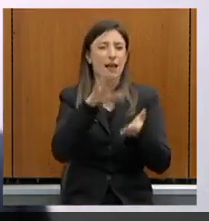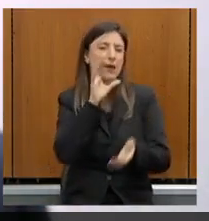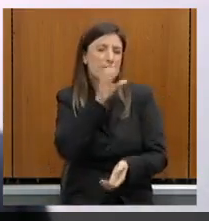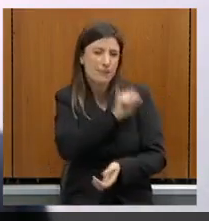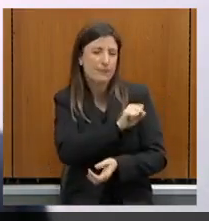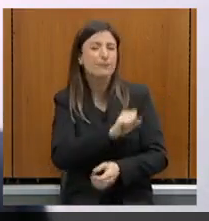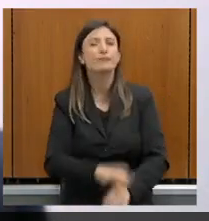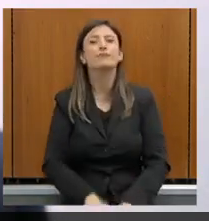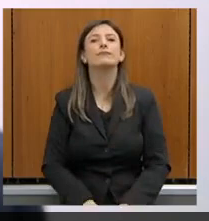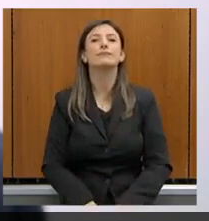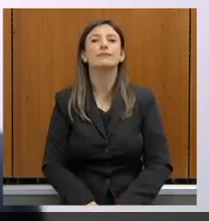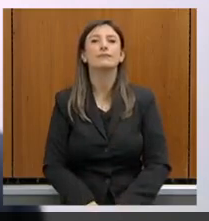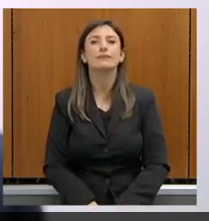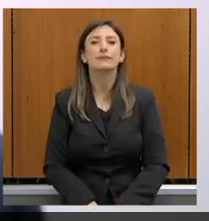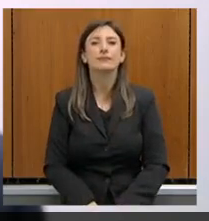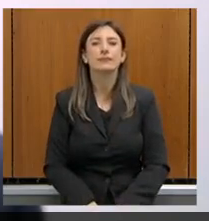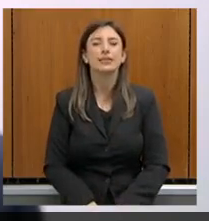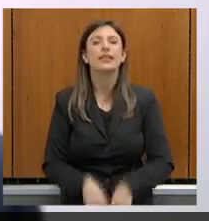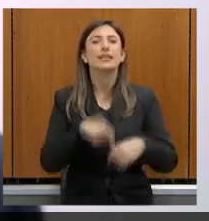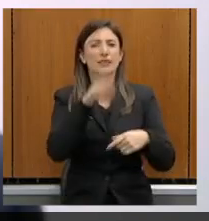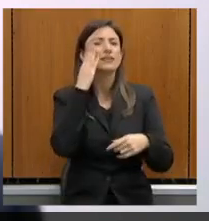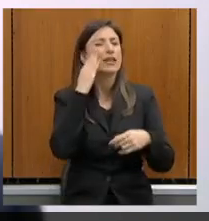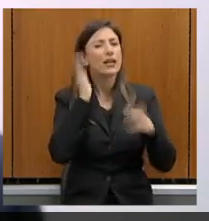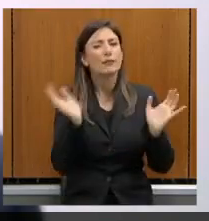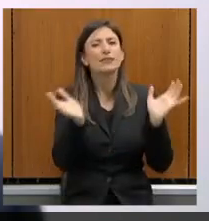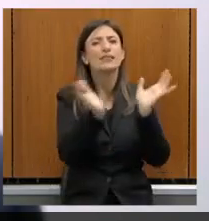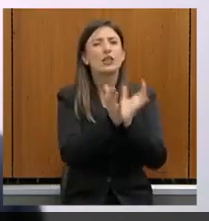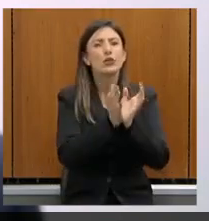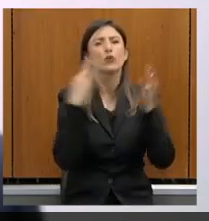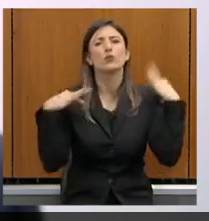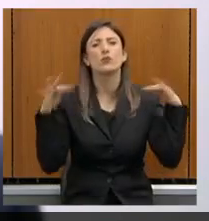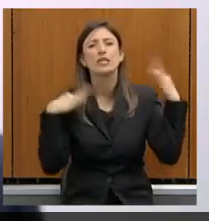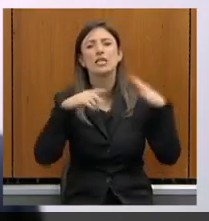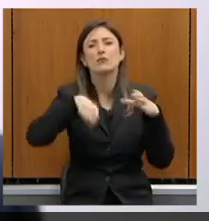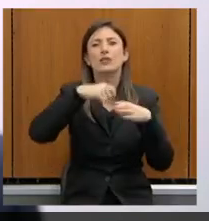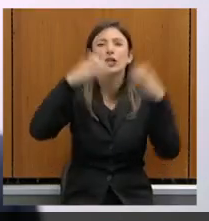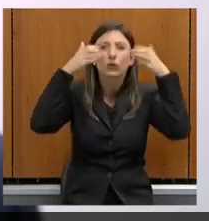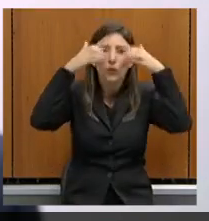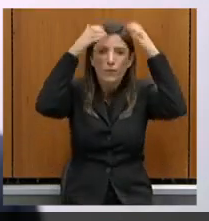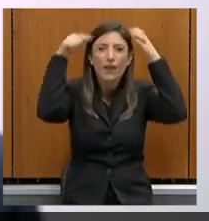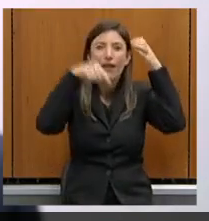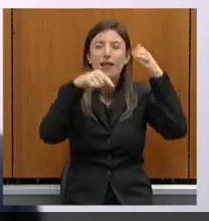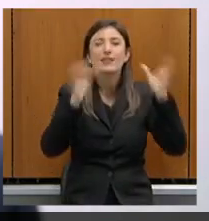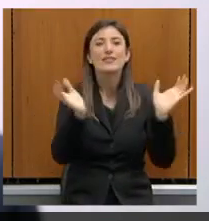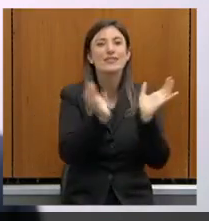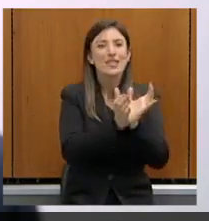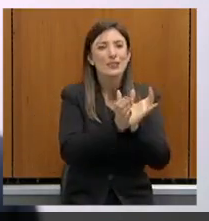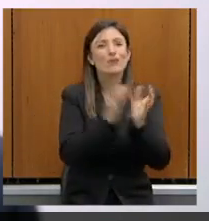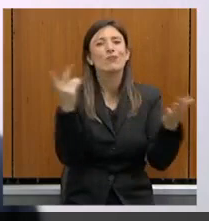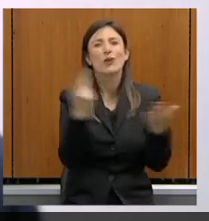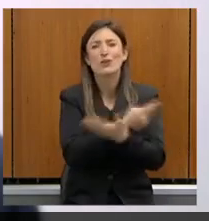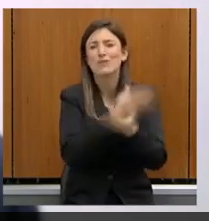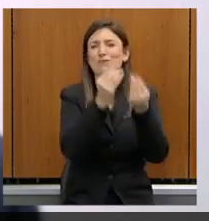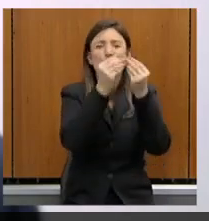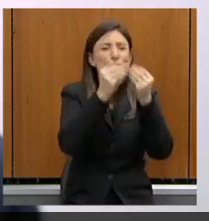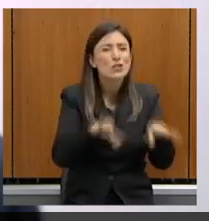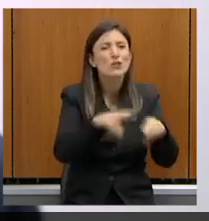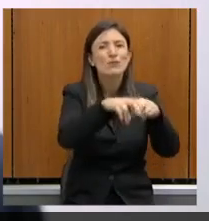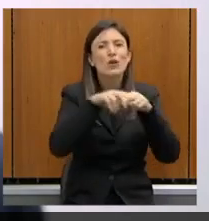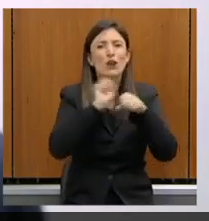aqui. Bom, sabe-se que o setor de turismo e da gastronomia foram um dos mais prejudicados durante esta pandemia.